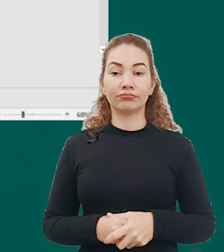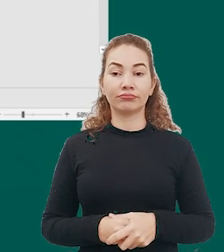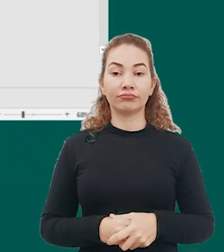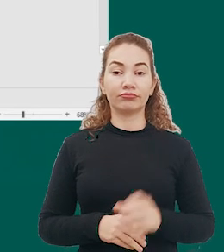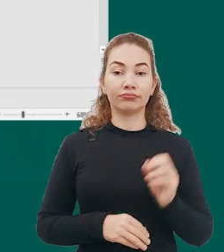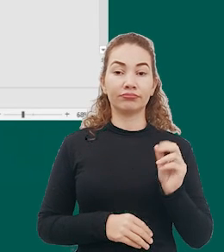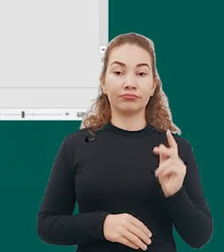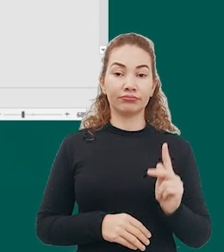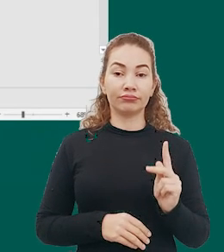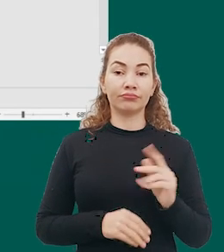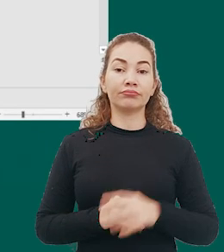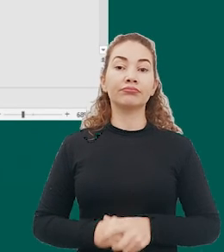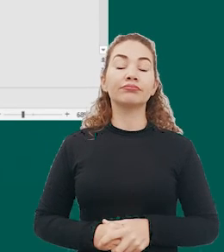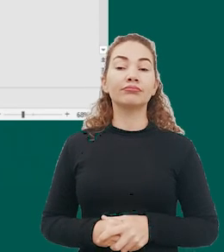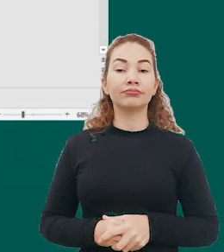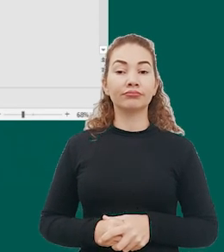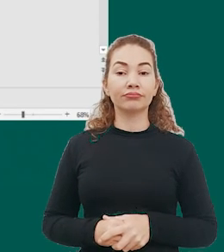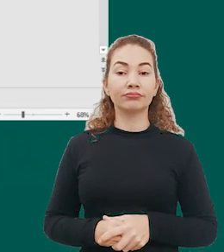Ok.